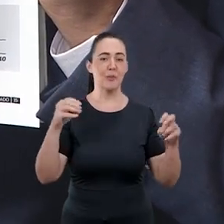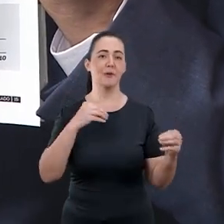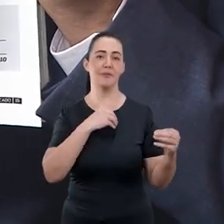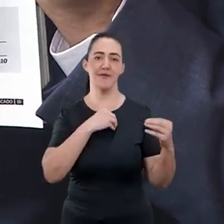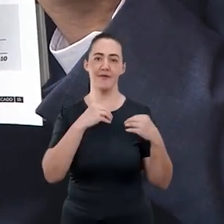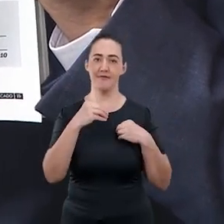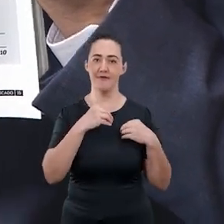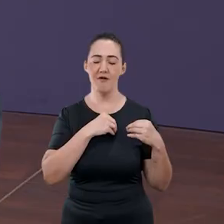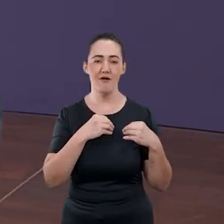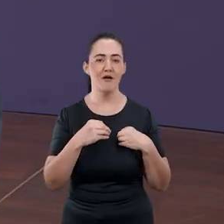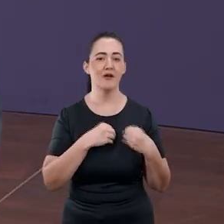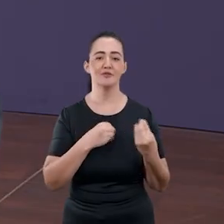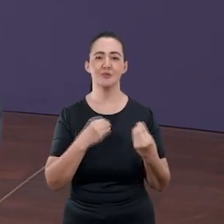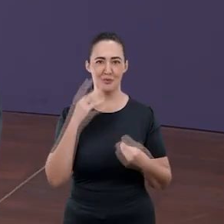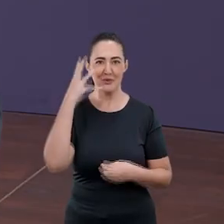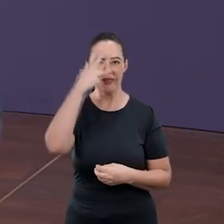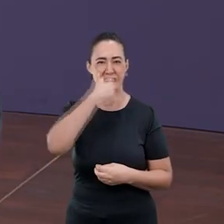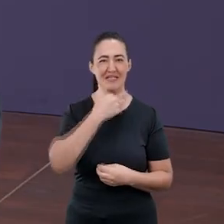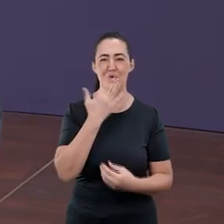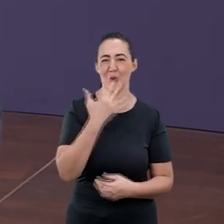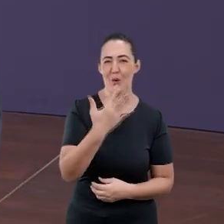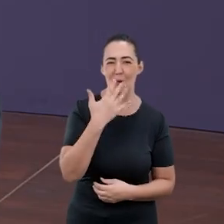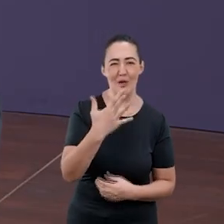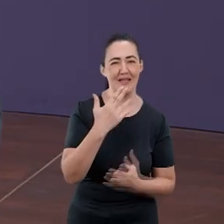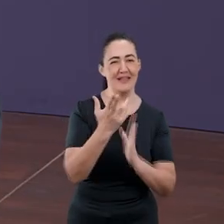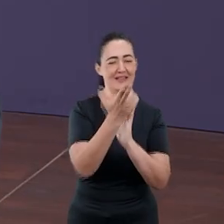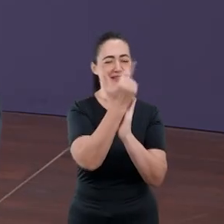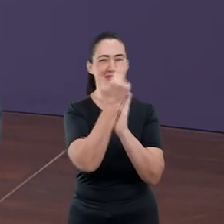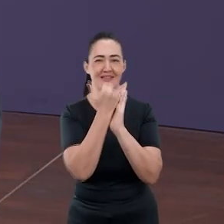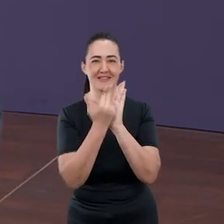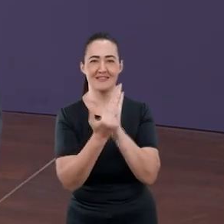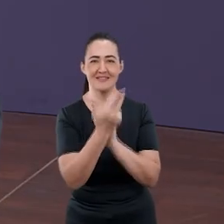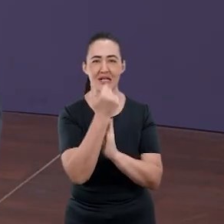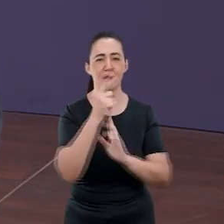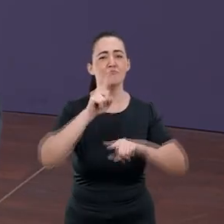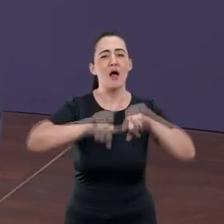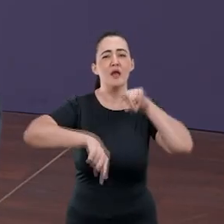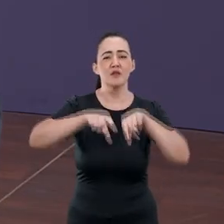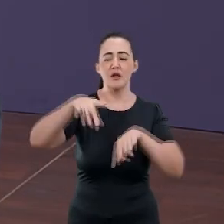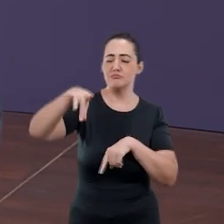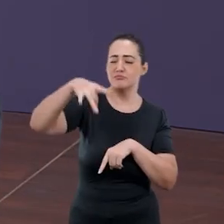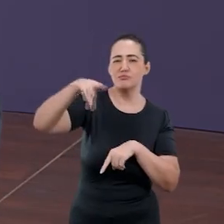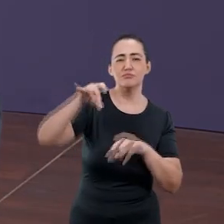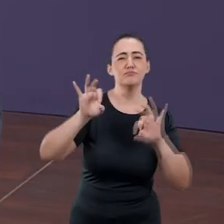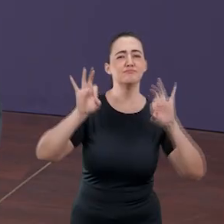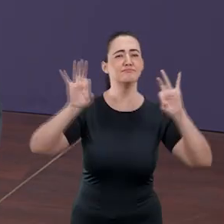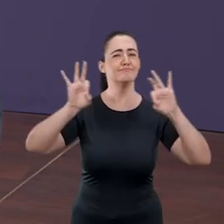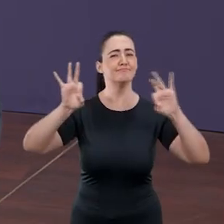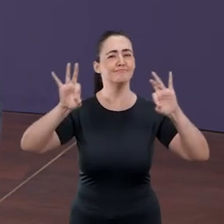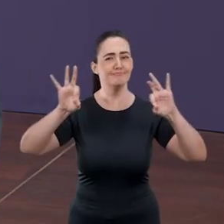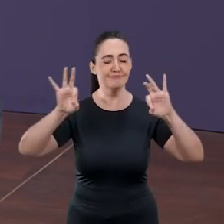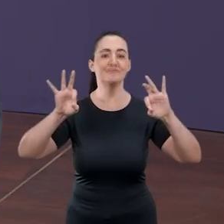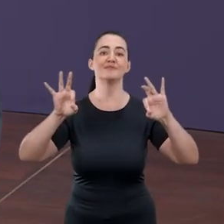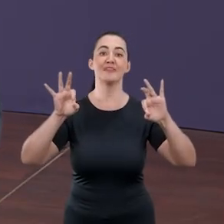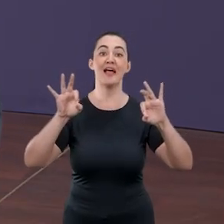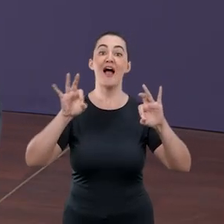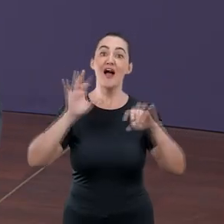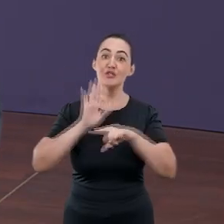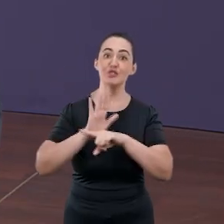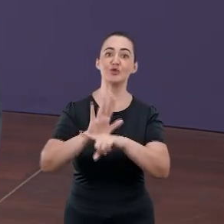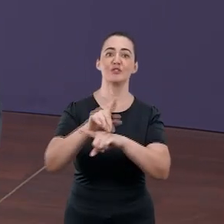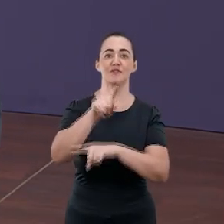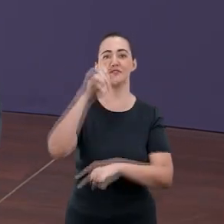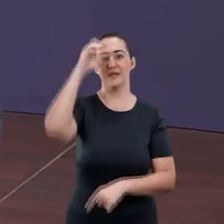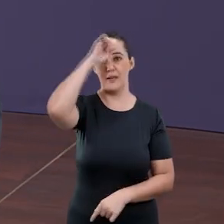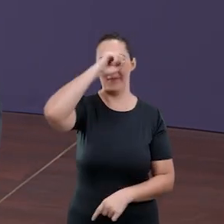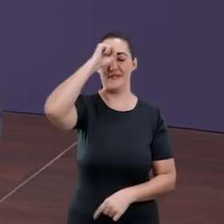Veja que essa revista aqui é uma revista bonita, colorida, um material assim riquíssimo para aprofundar ainda mais a